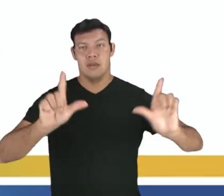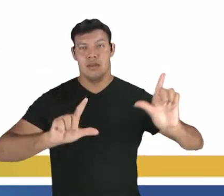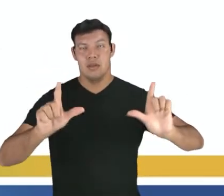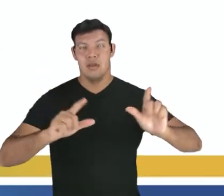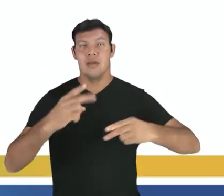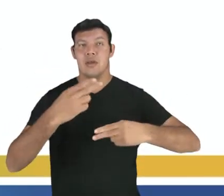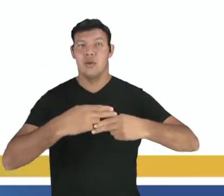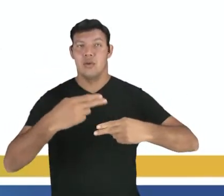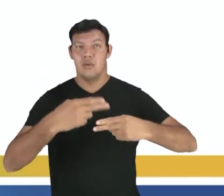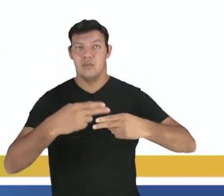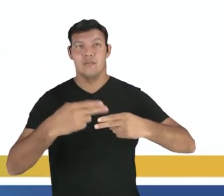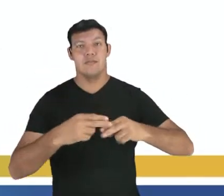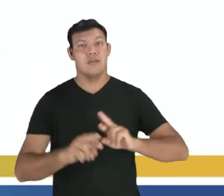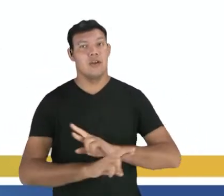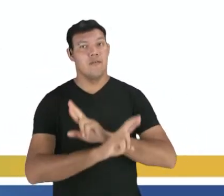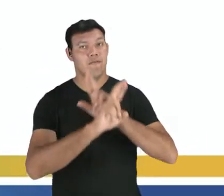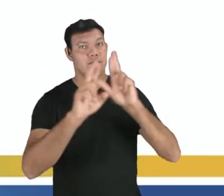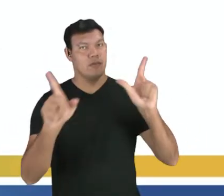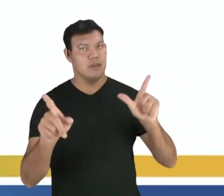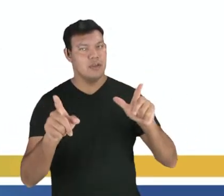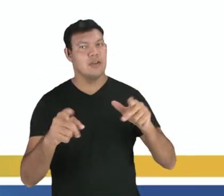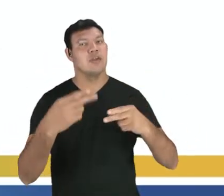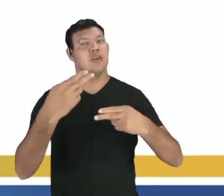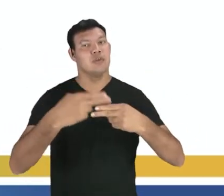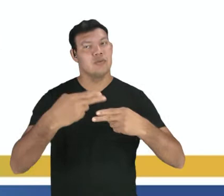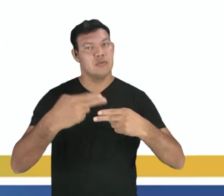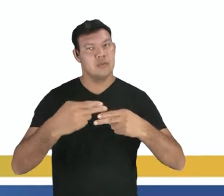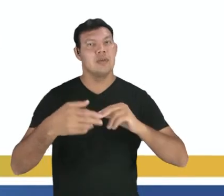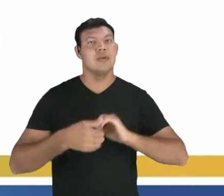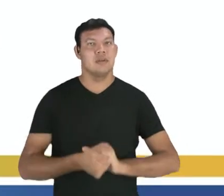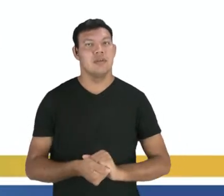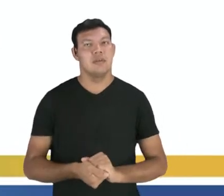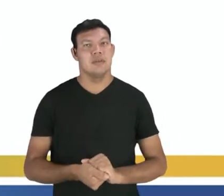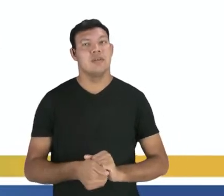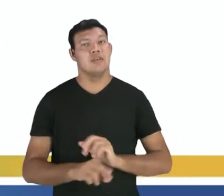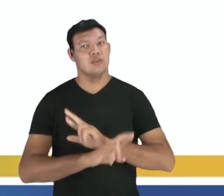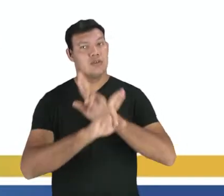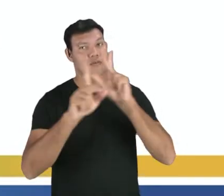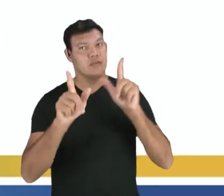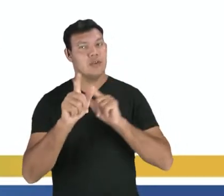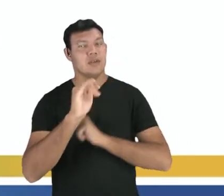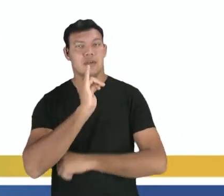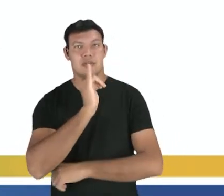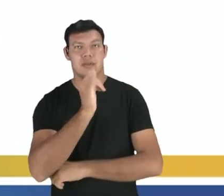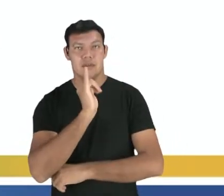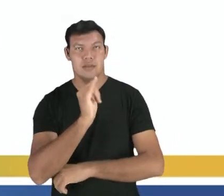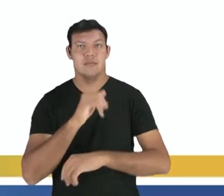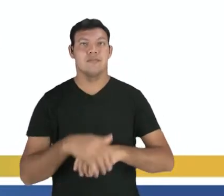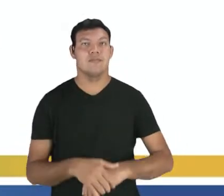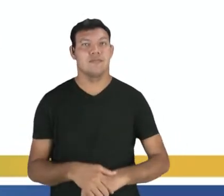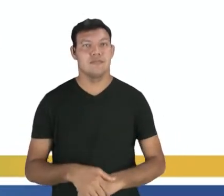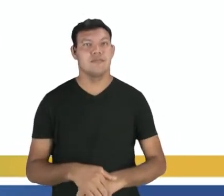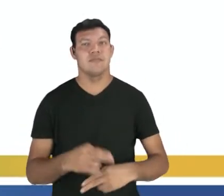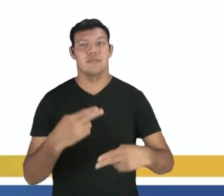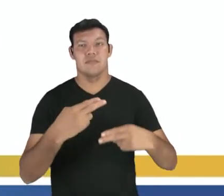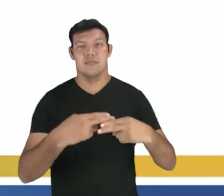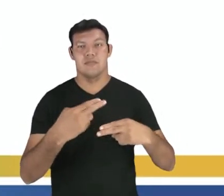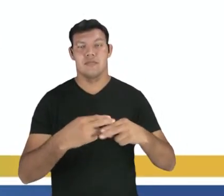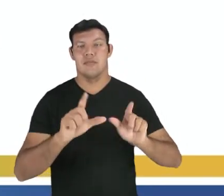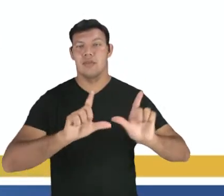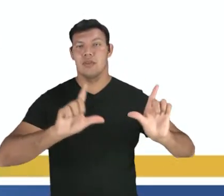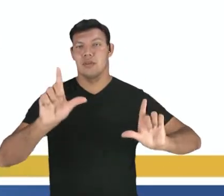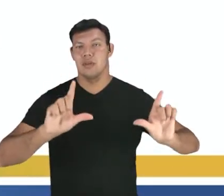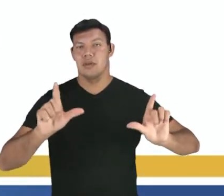diferente do gênero textual novela é diferente né da narrativa a telenovela é um tipo de